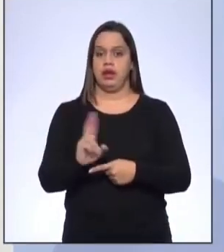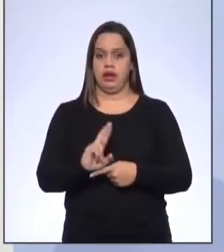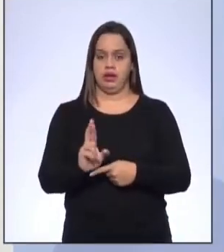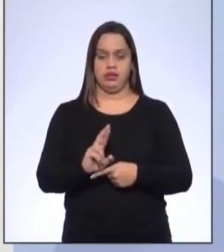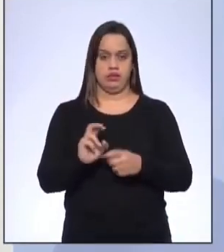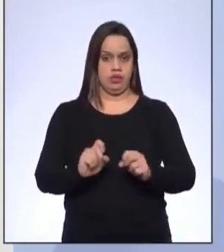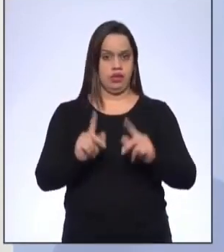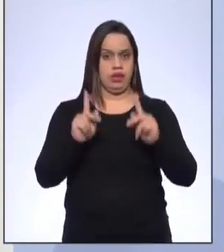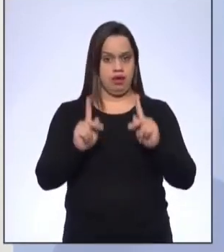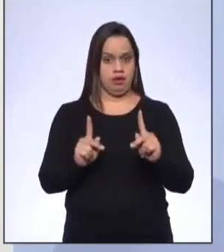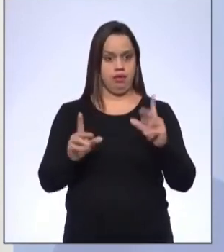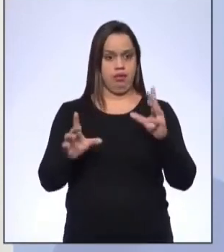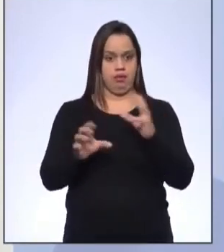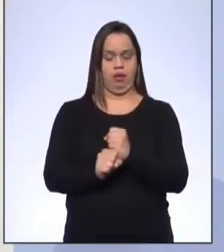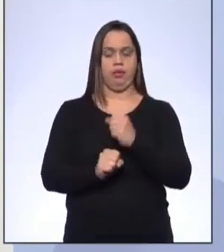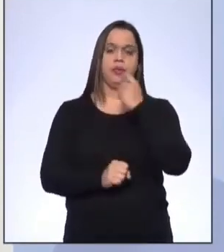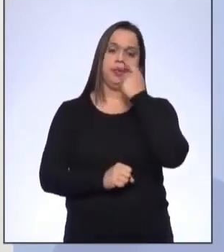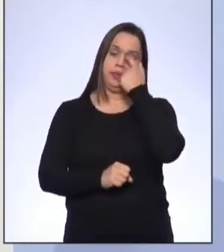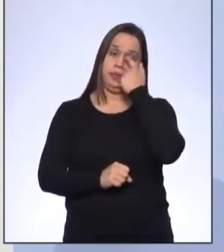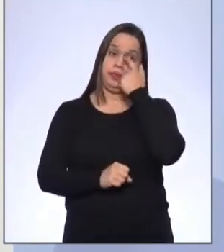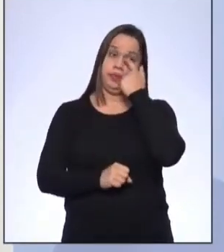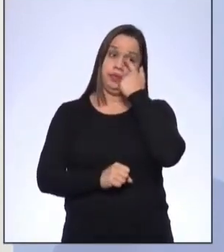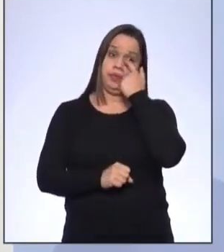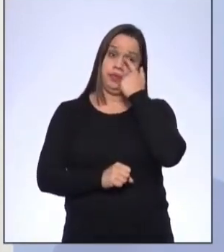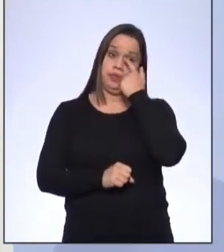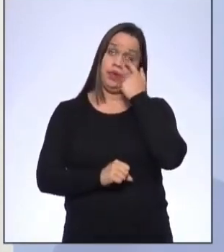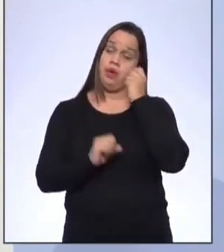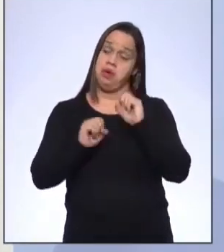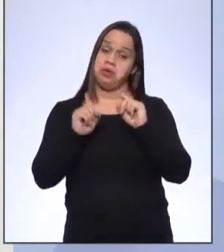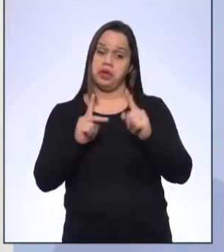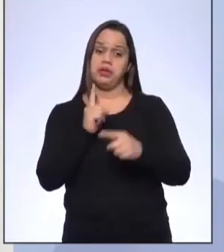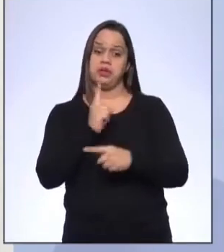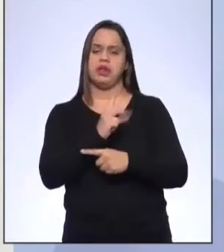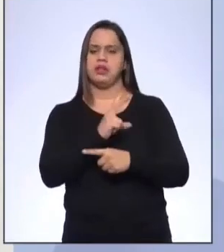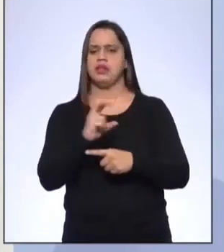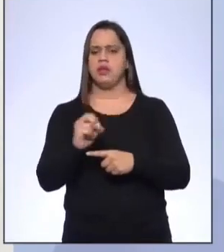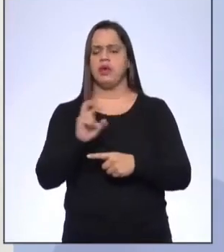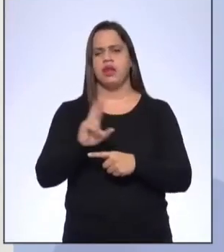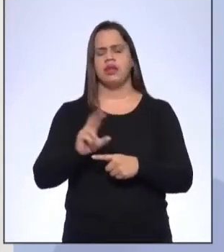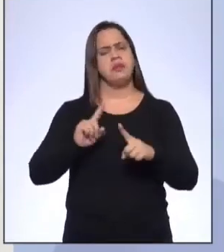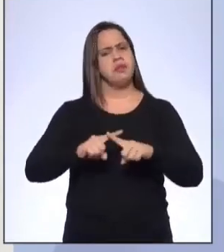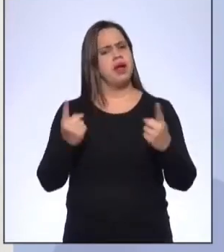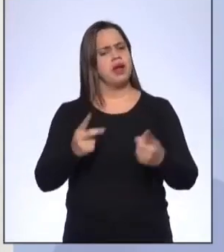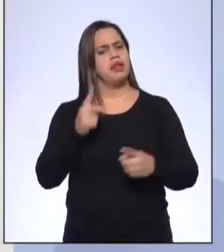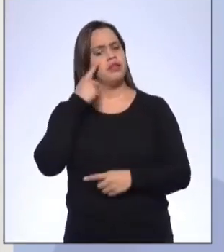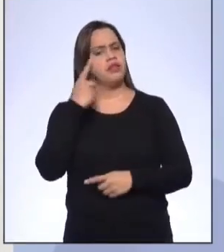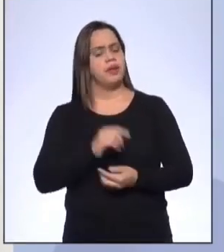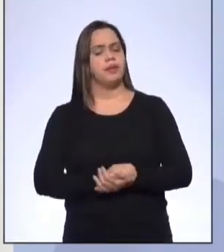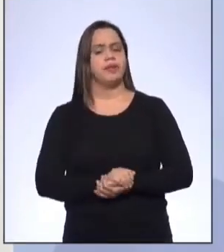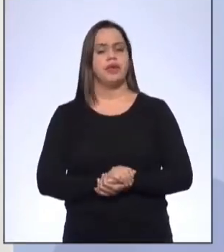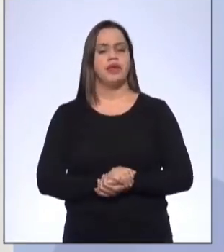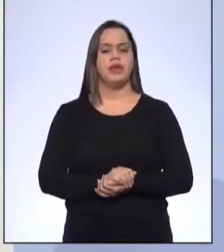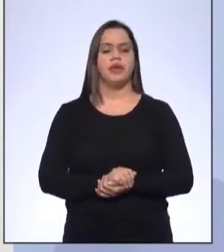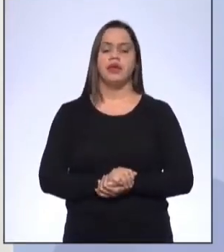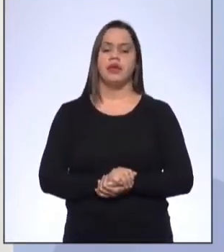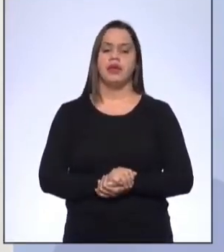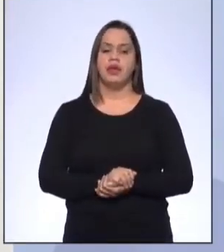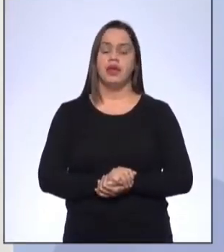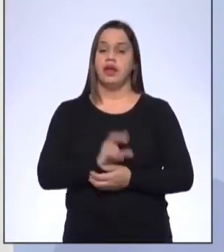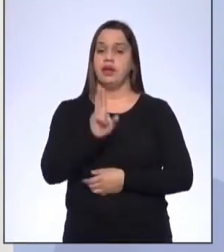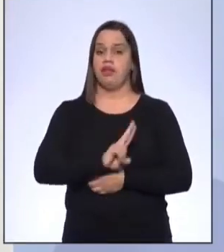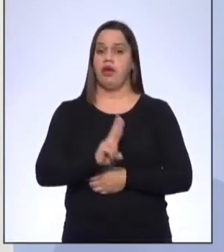Tranquilo, gente? Fácil, né? 150. Mas veja, ele vai usar quantas?